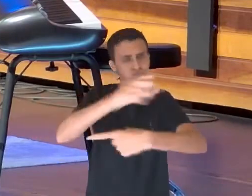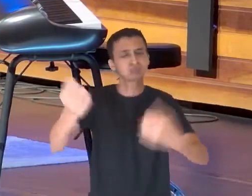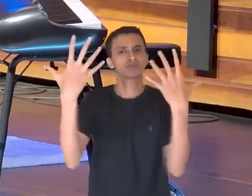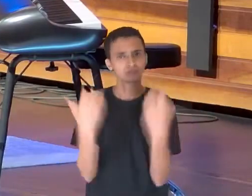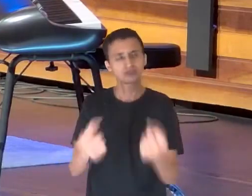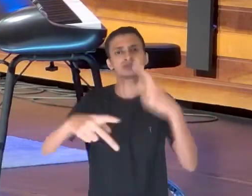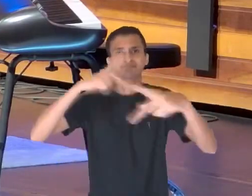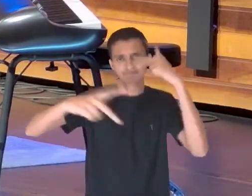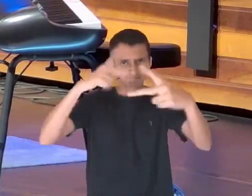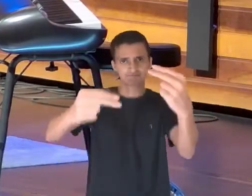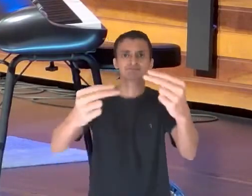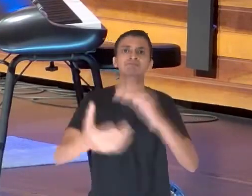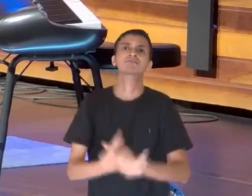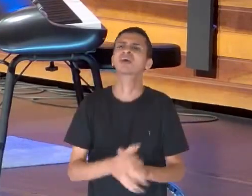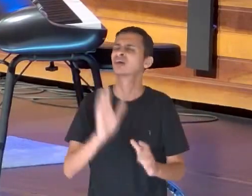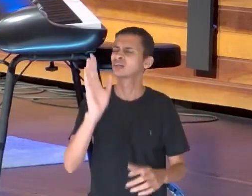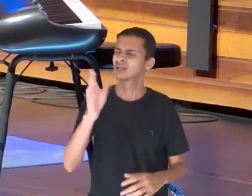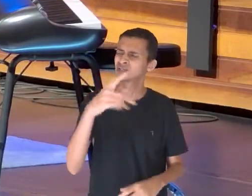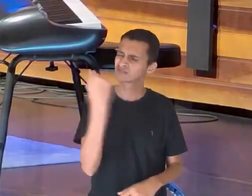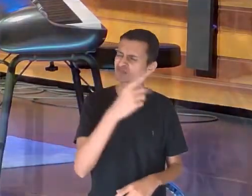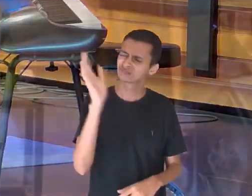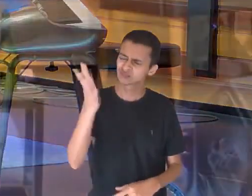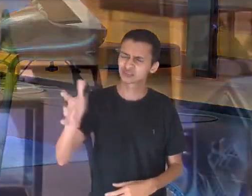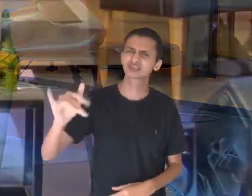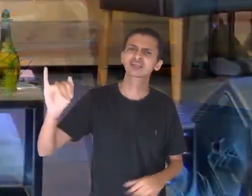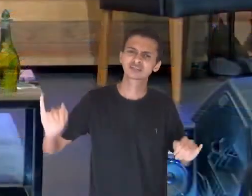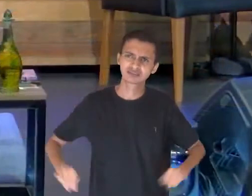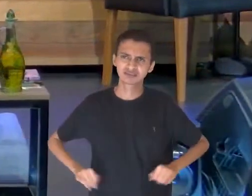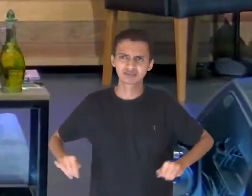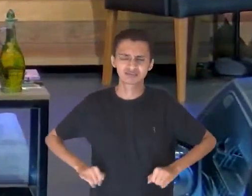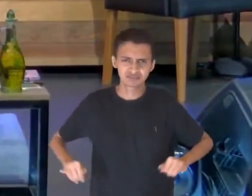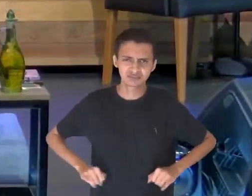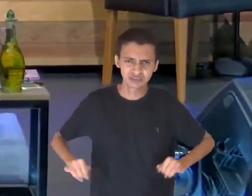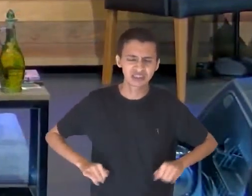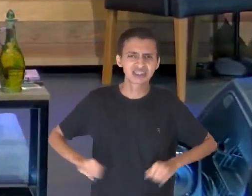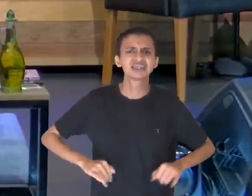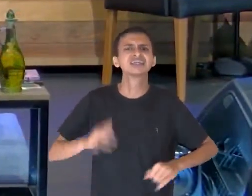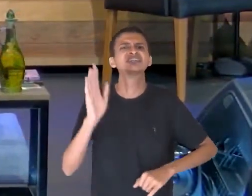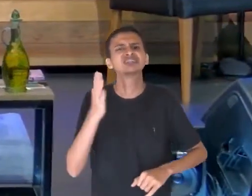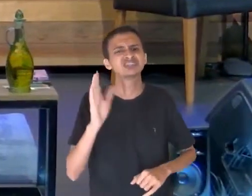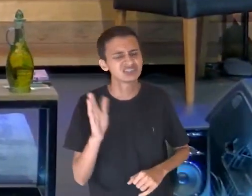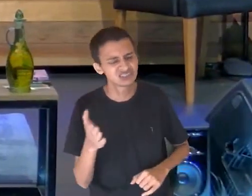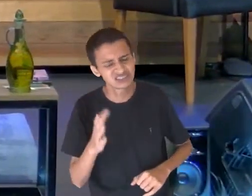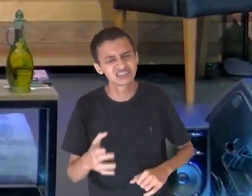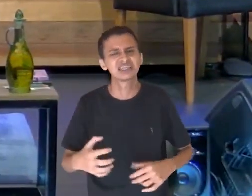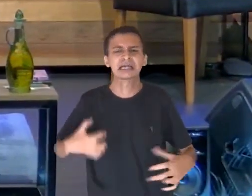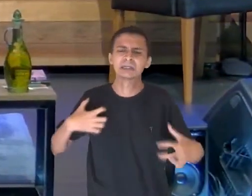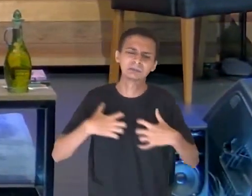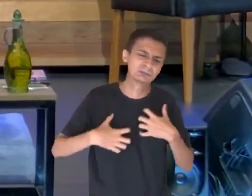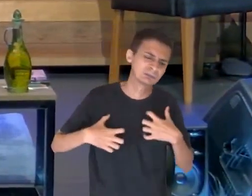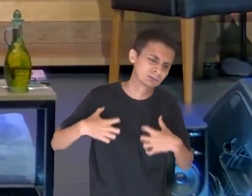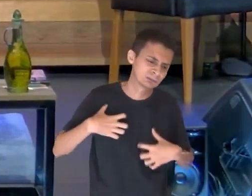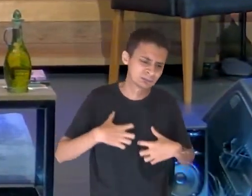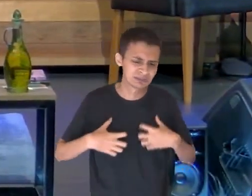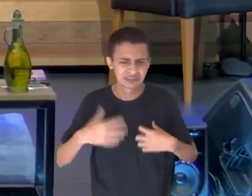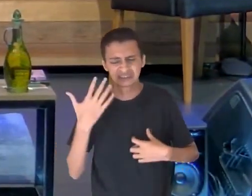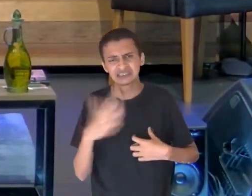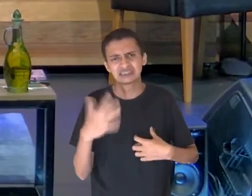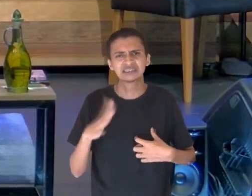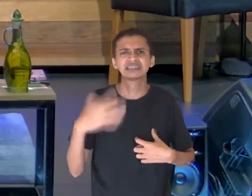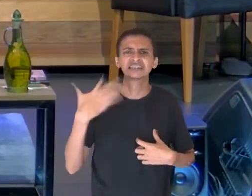Eu estou reunido com gente que já sofreu. Eu estou reunido com gente que já foi esmigalhado. Com gente que já foi